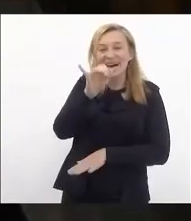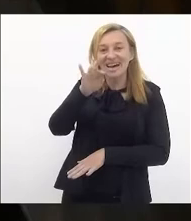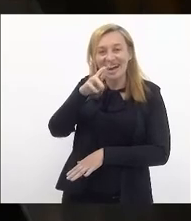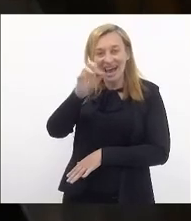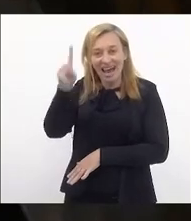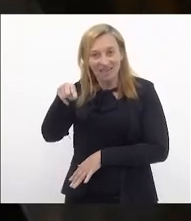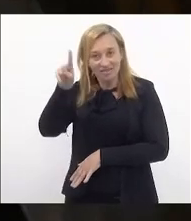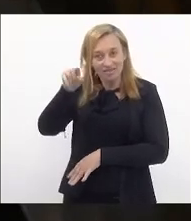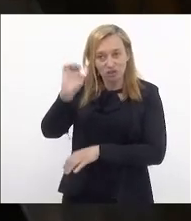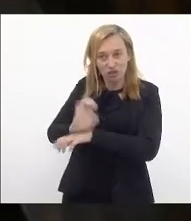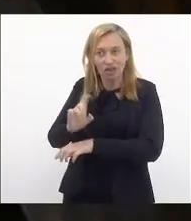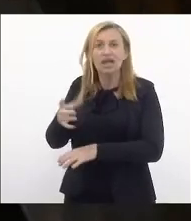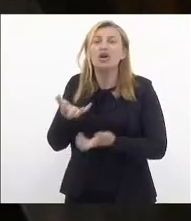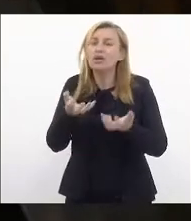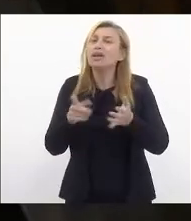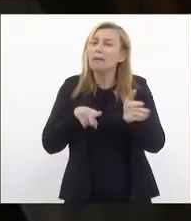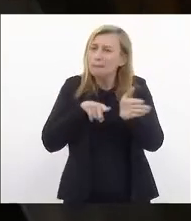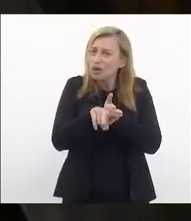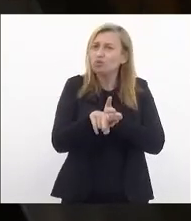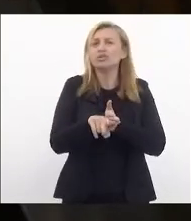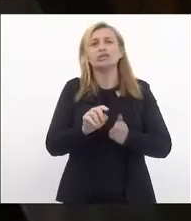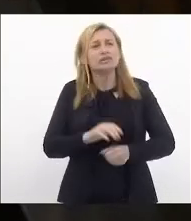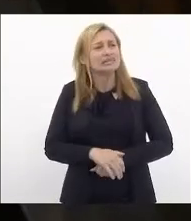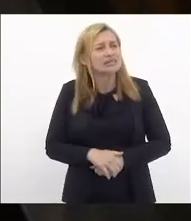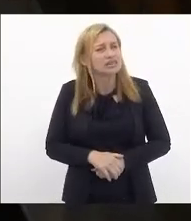eu queria fazer uma perguntinha aqui